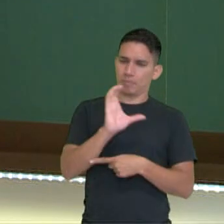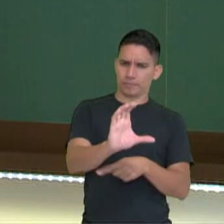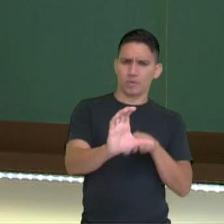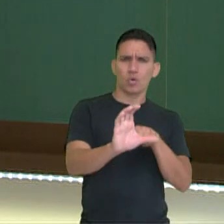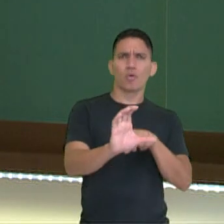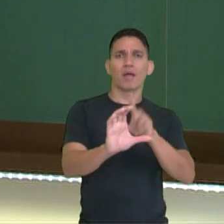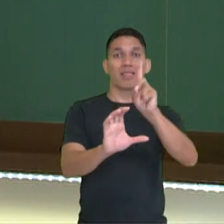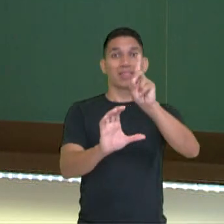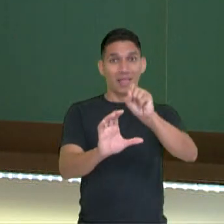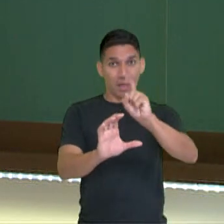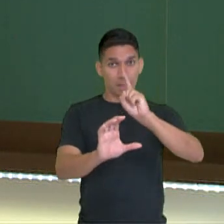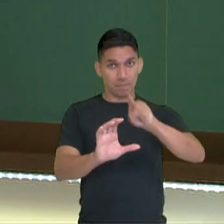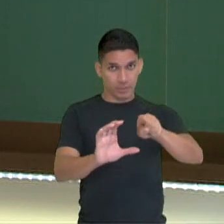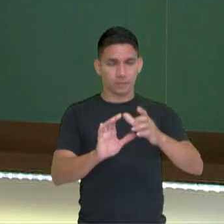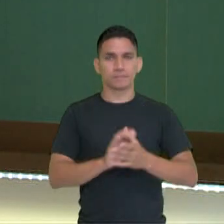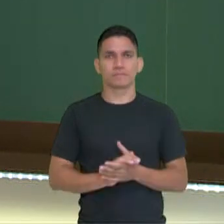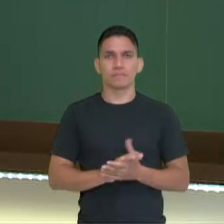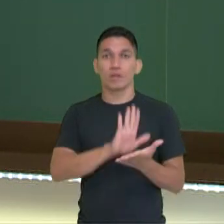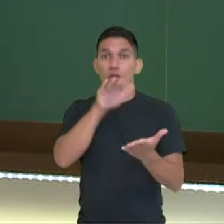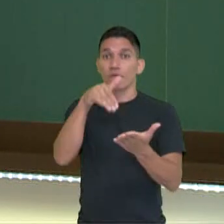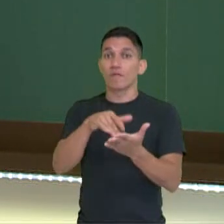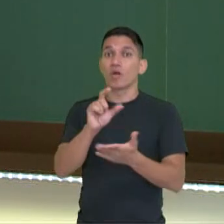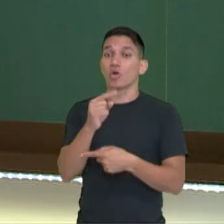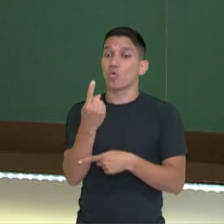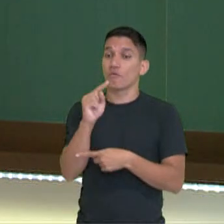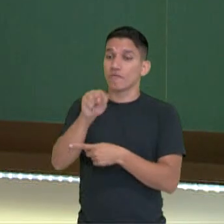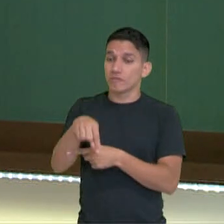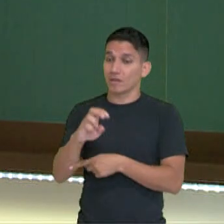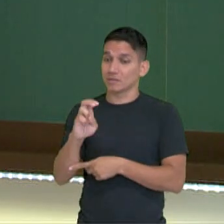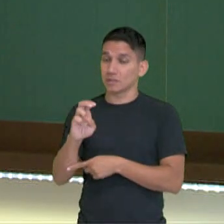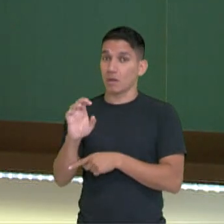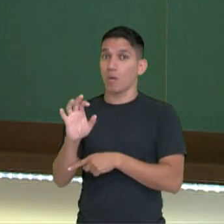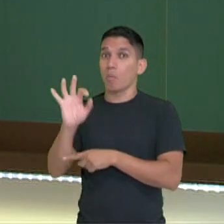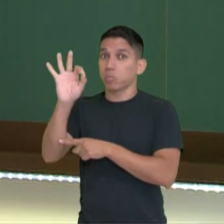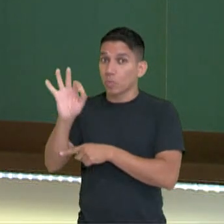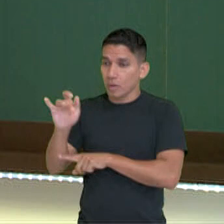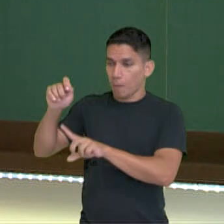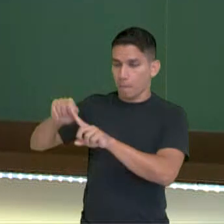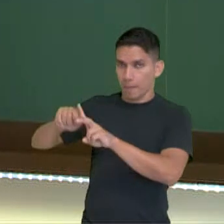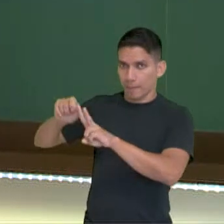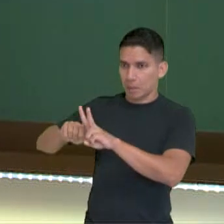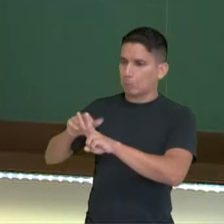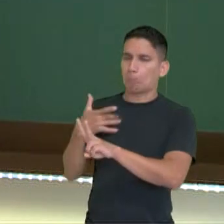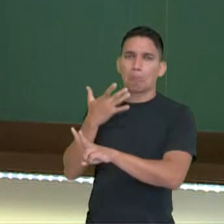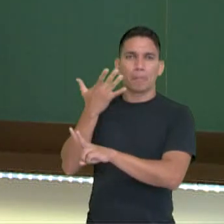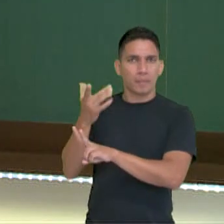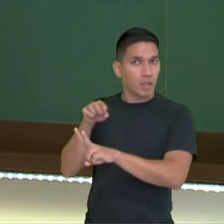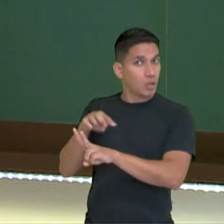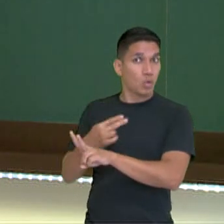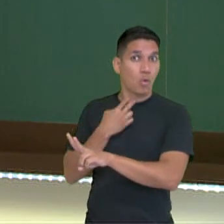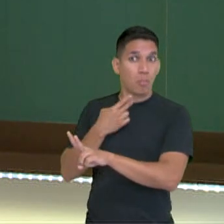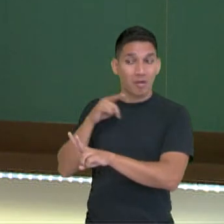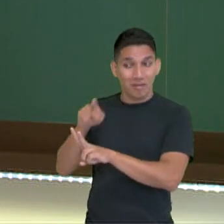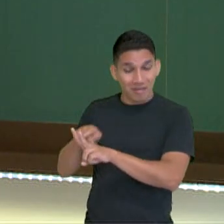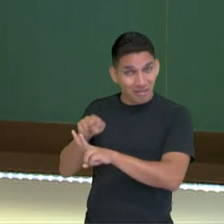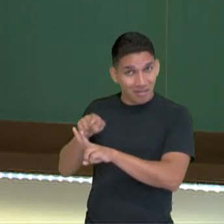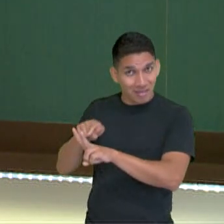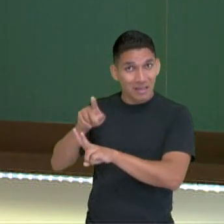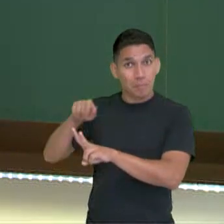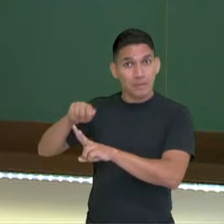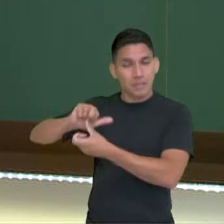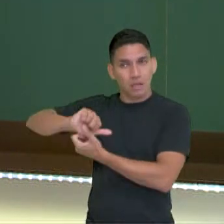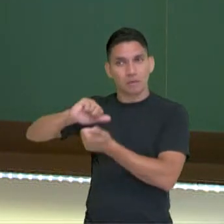mil, no final de 1,5% ao mês, que nós não podemos esquecer que a gente tem que deixar na